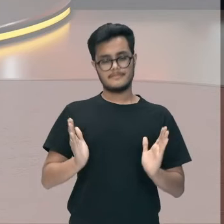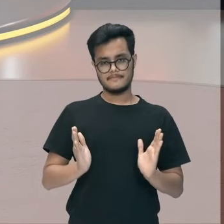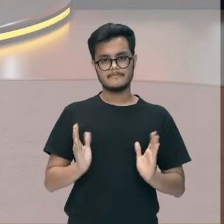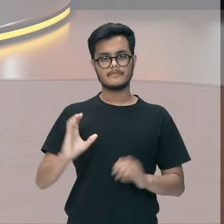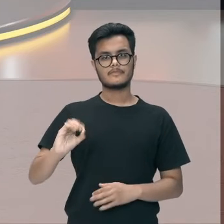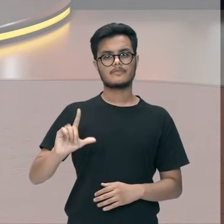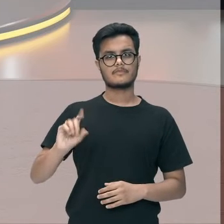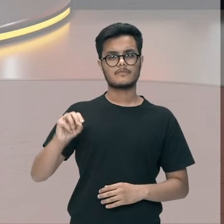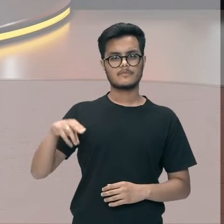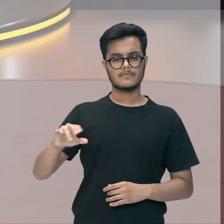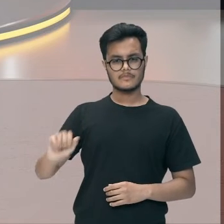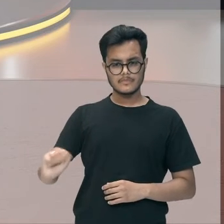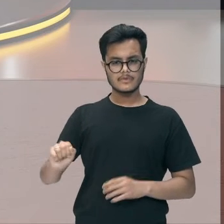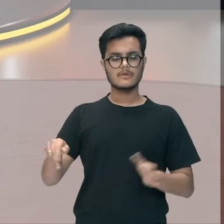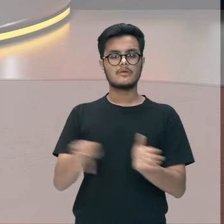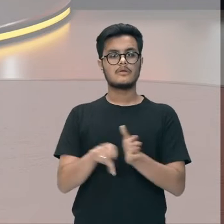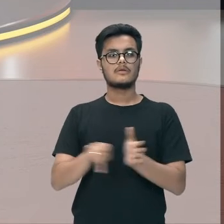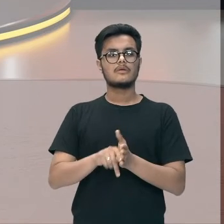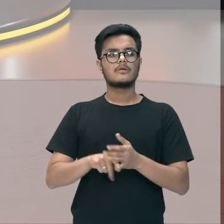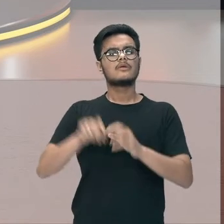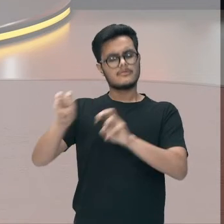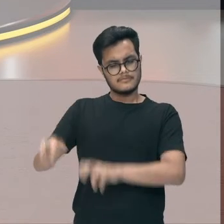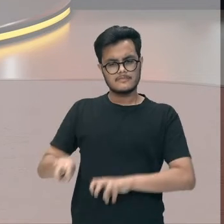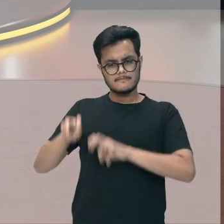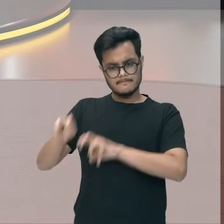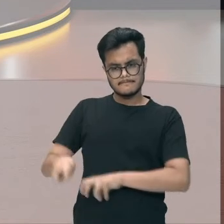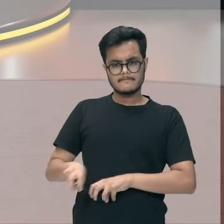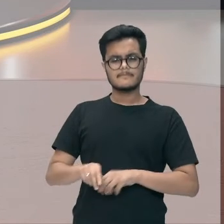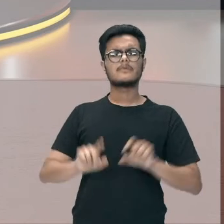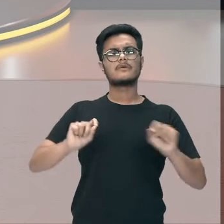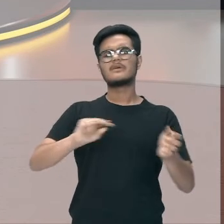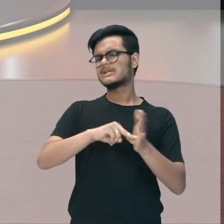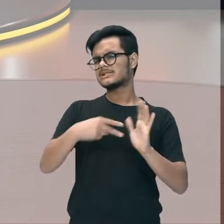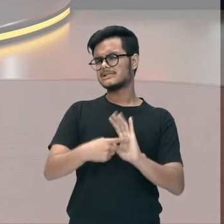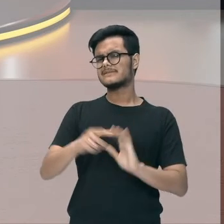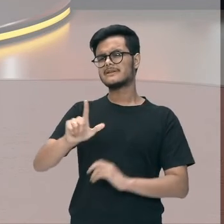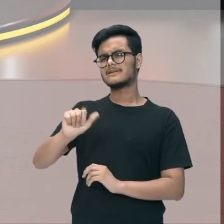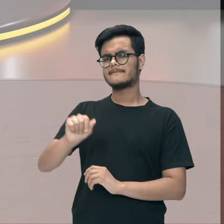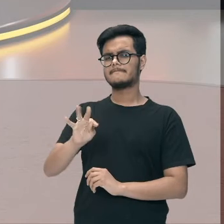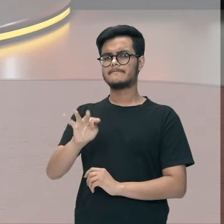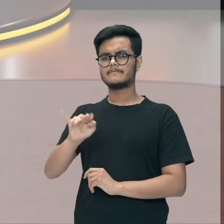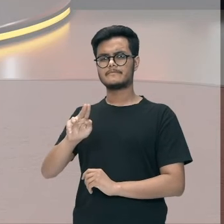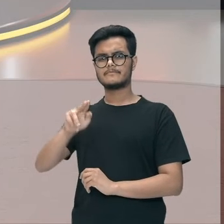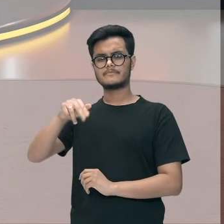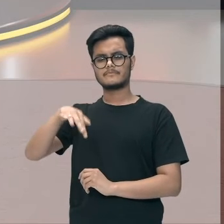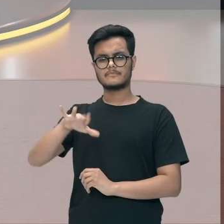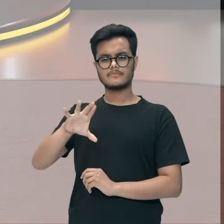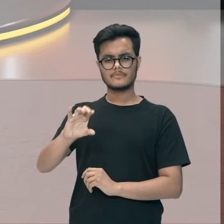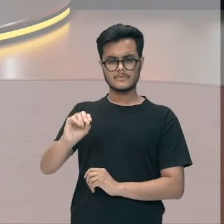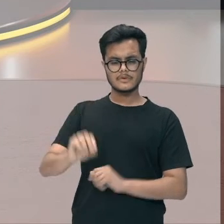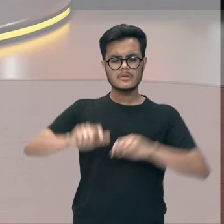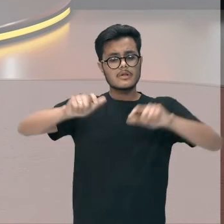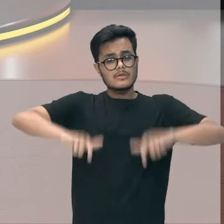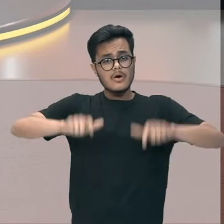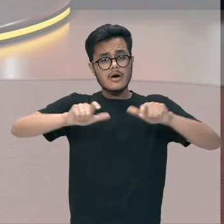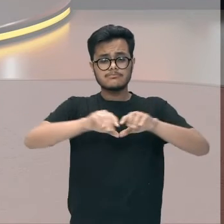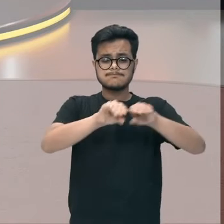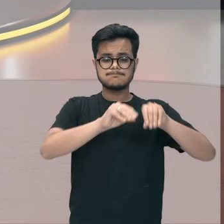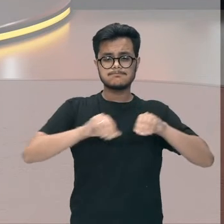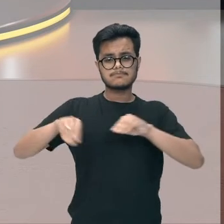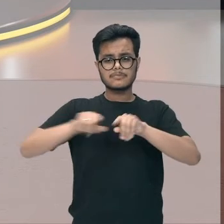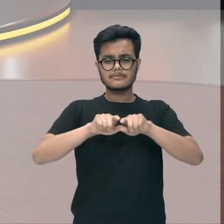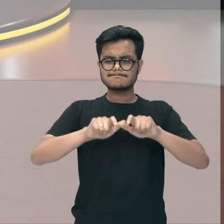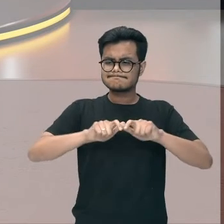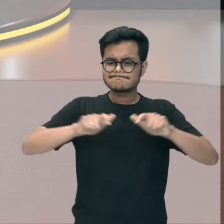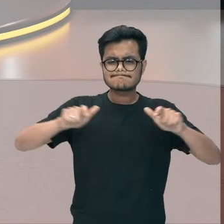economia baseada no predomínio do latifúndio. Professor, o que é latifúndio? Latifúndios são grandes propriedades de terra e